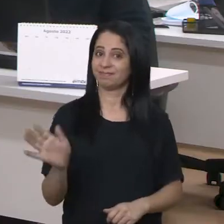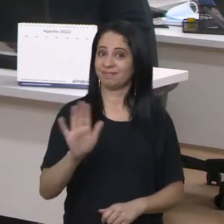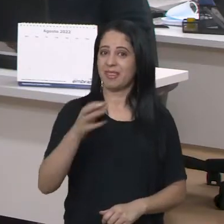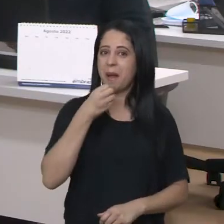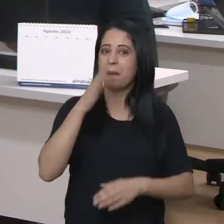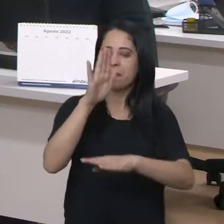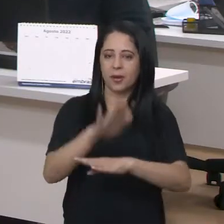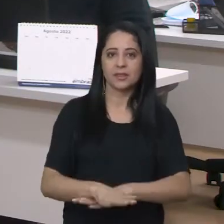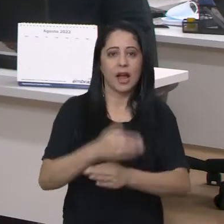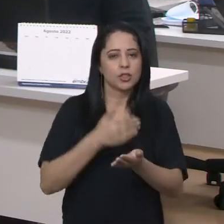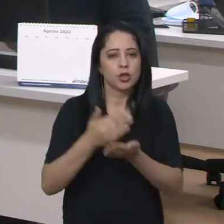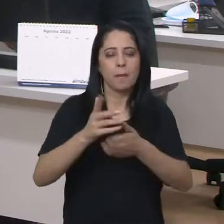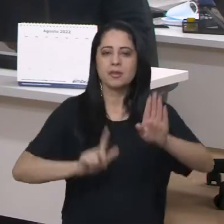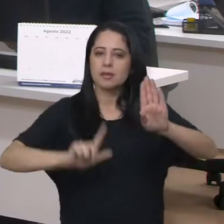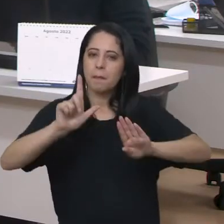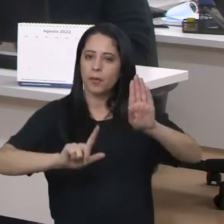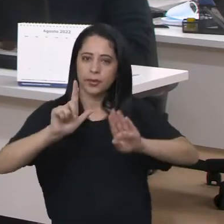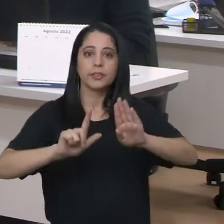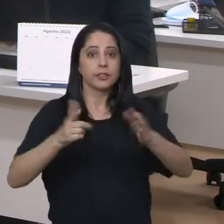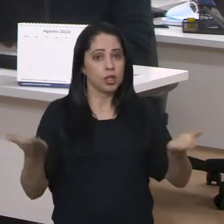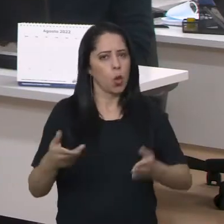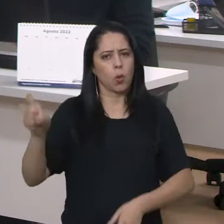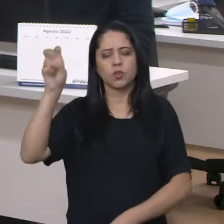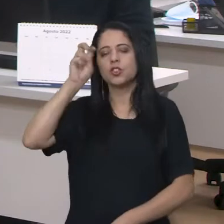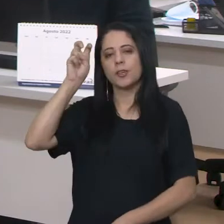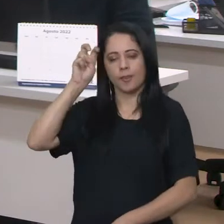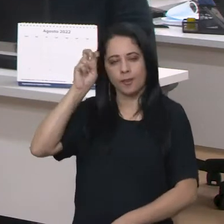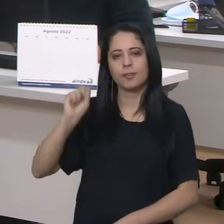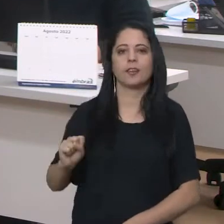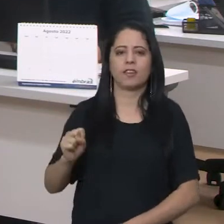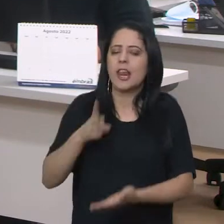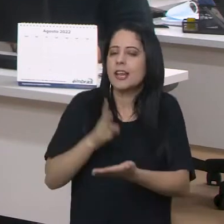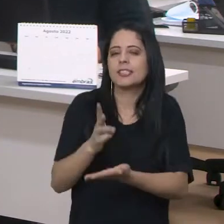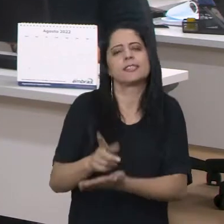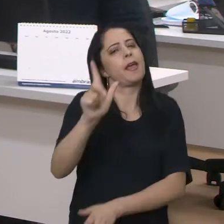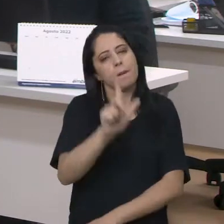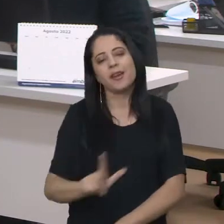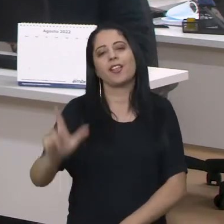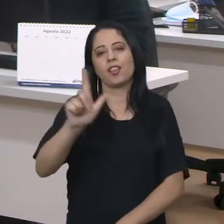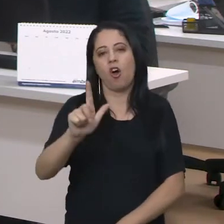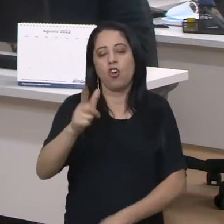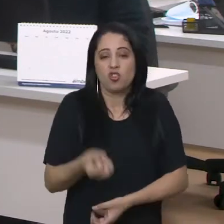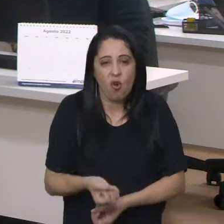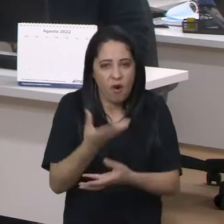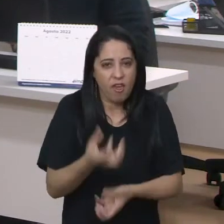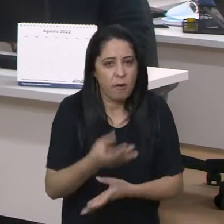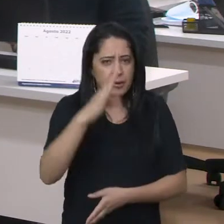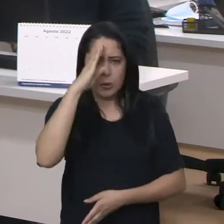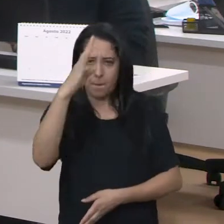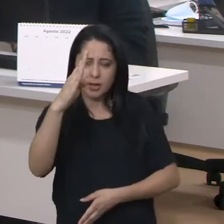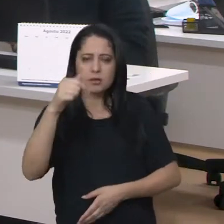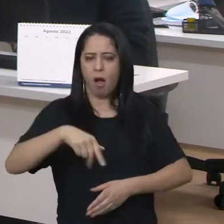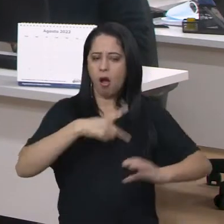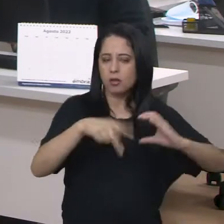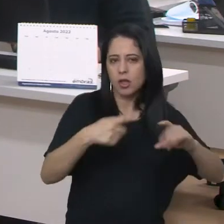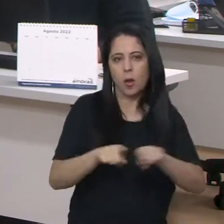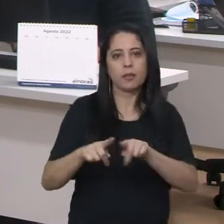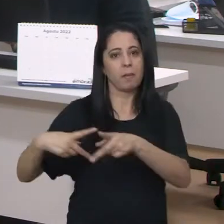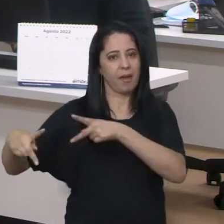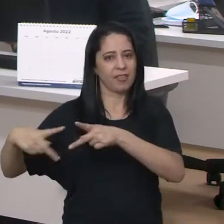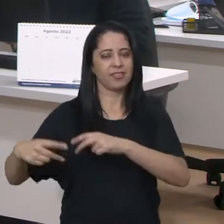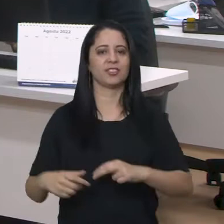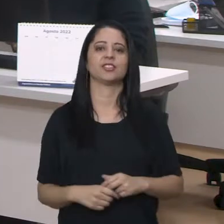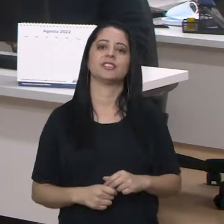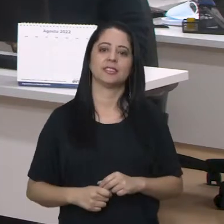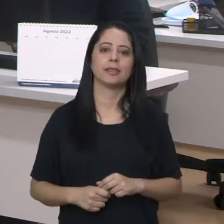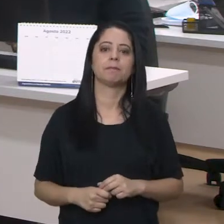E muito boa tarde, está começando o Boletim Legislativo desta quinta, sempre, é claro, com as principais notícias da Câmara e da